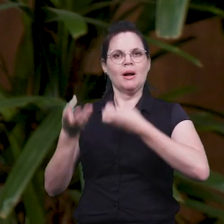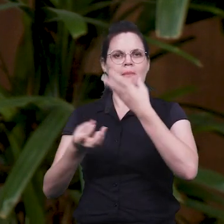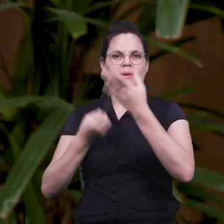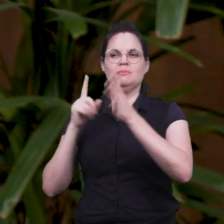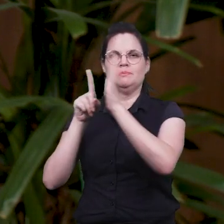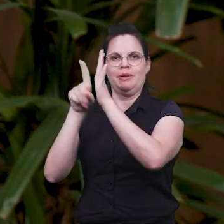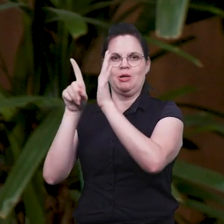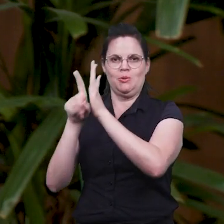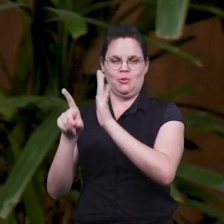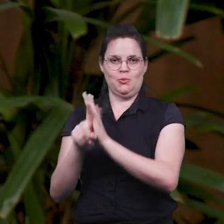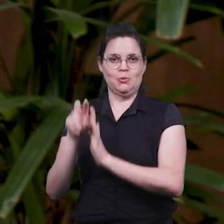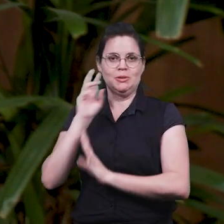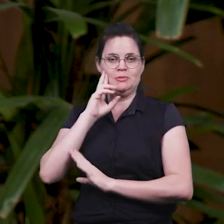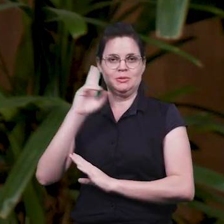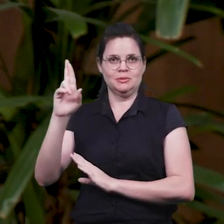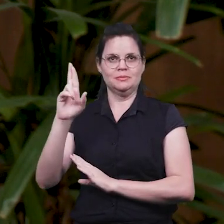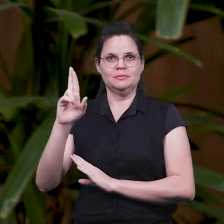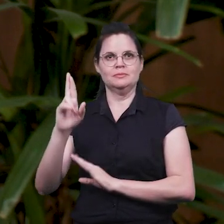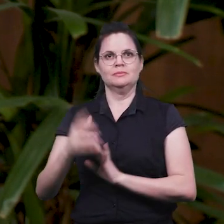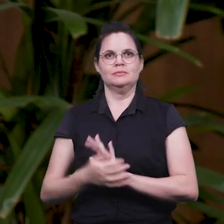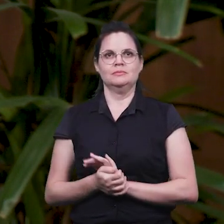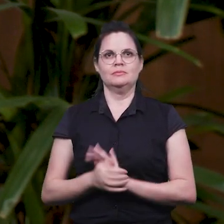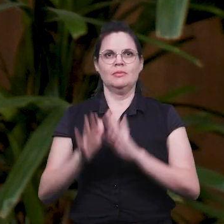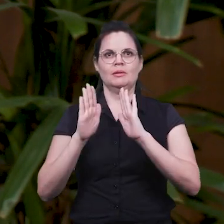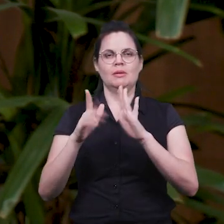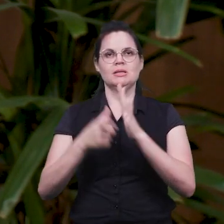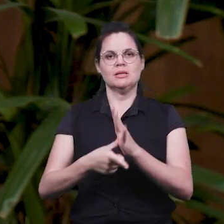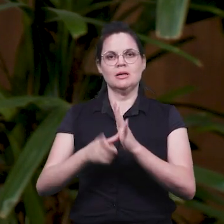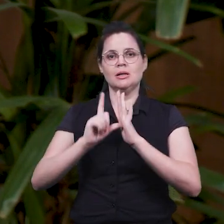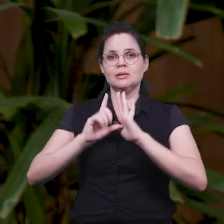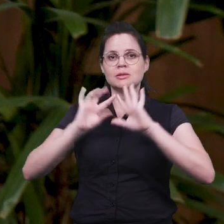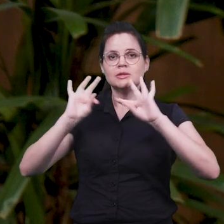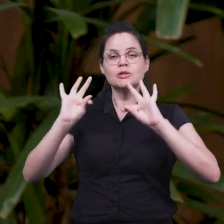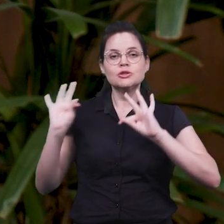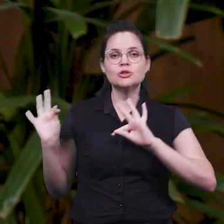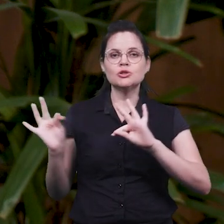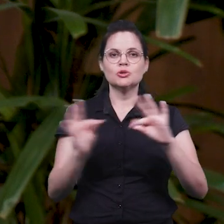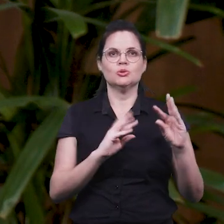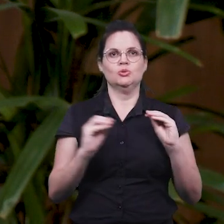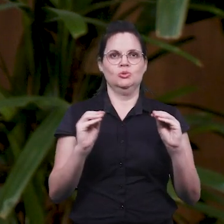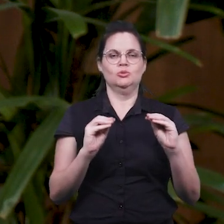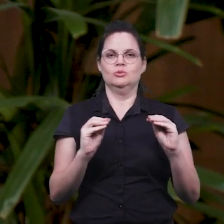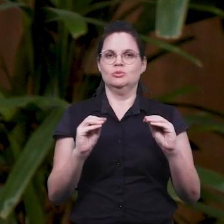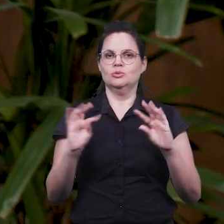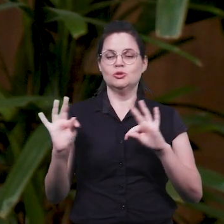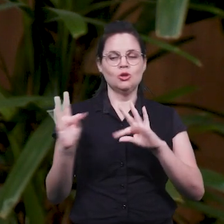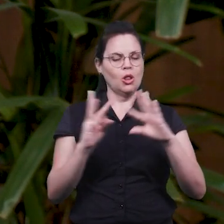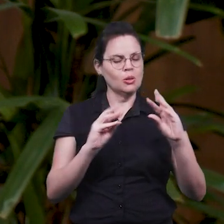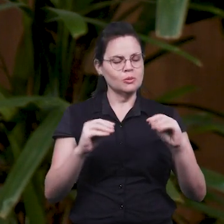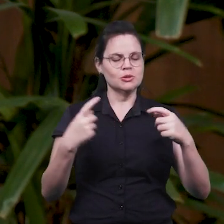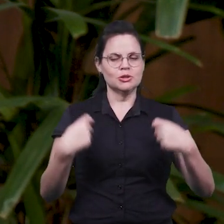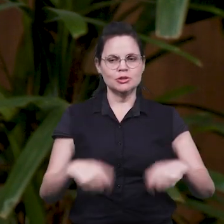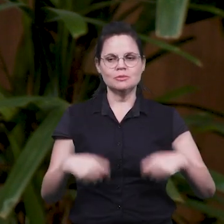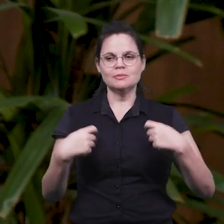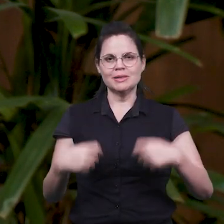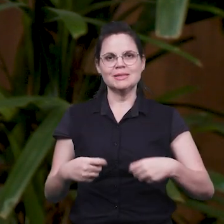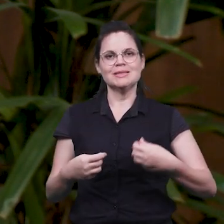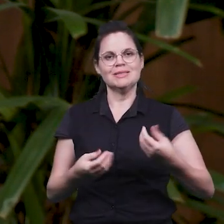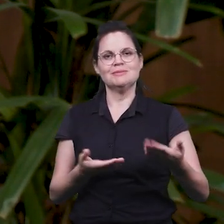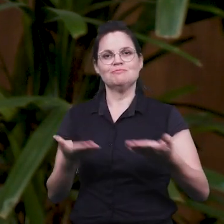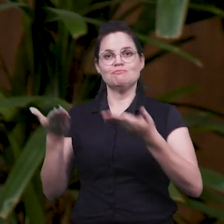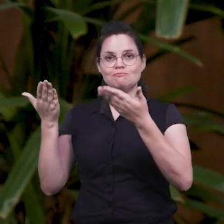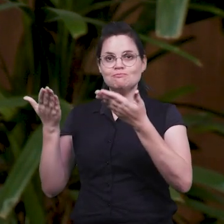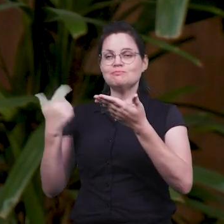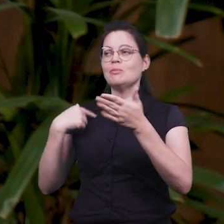dirimidos e antes de qualquer decisão, nós colocamos diante do Senhor, buscamos